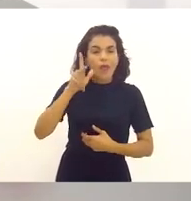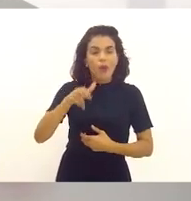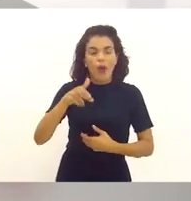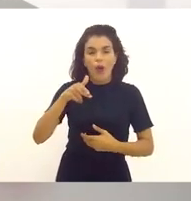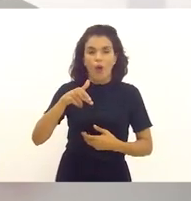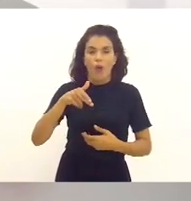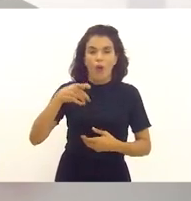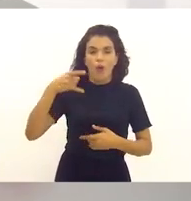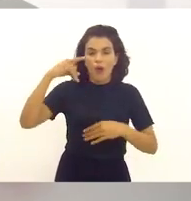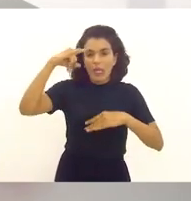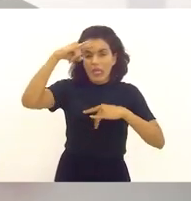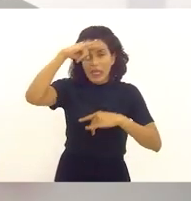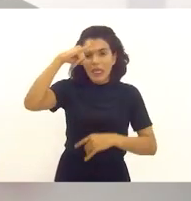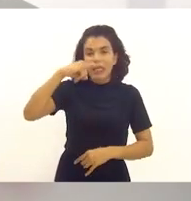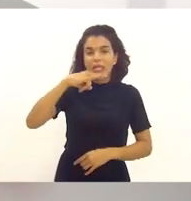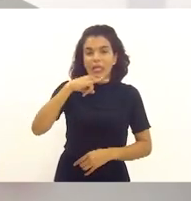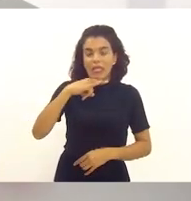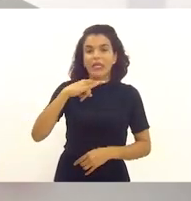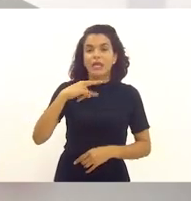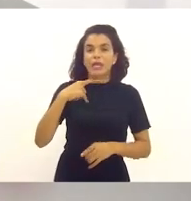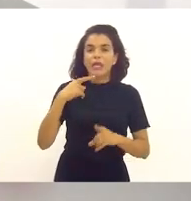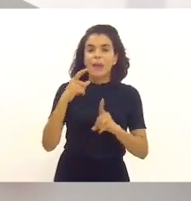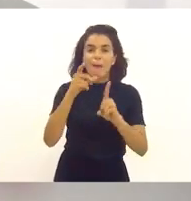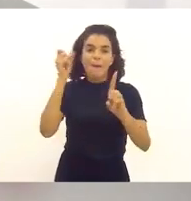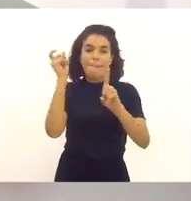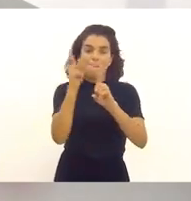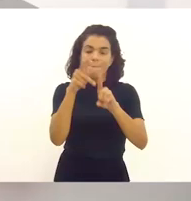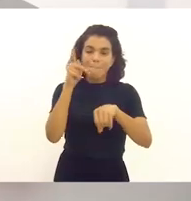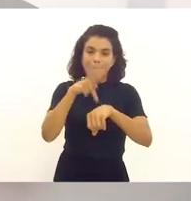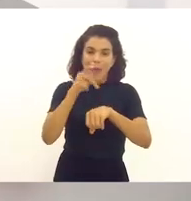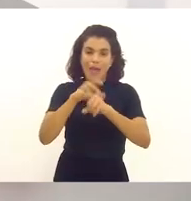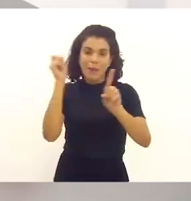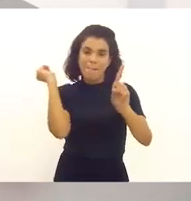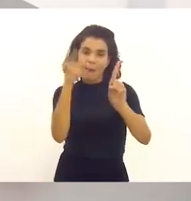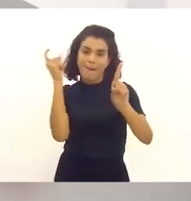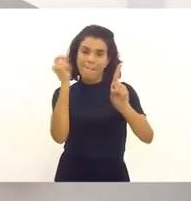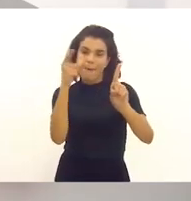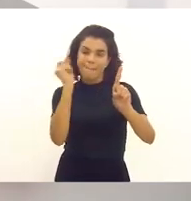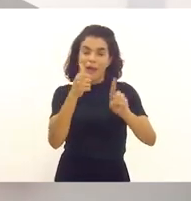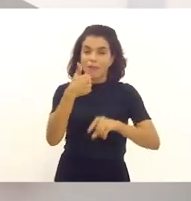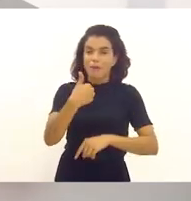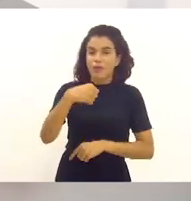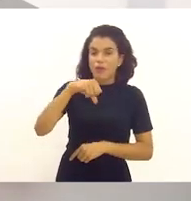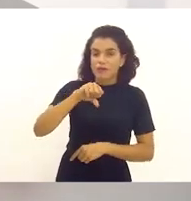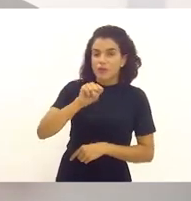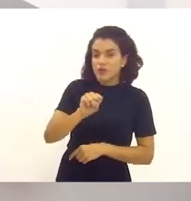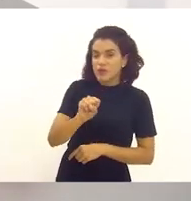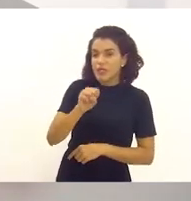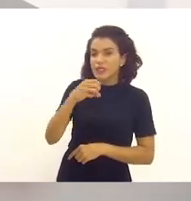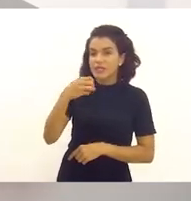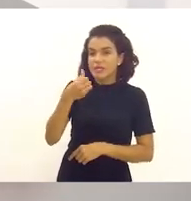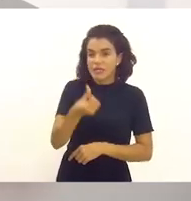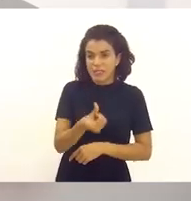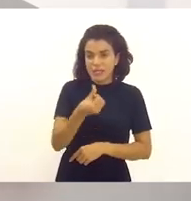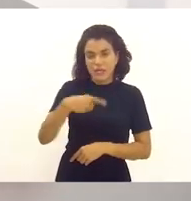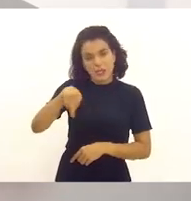que infelizmente faleceu apedrejada no Irã em 1986 Soraia depois vocês veem